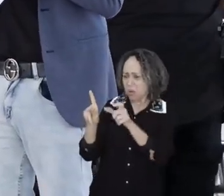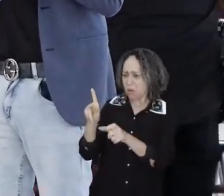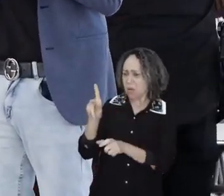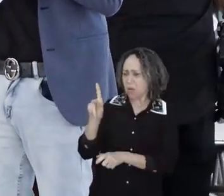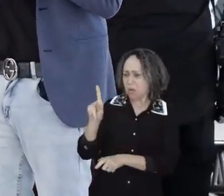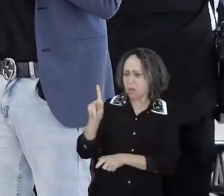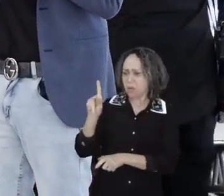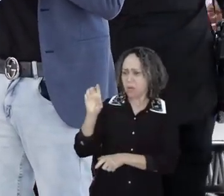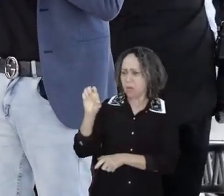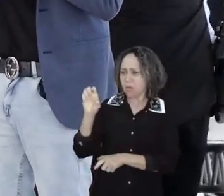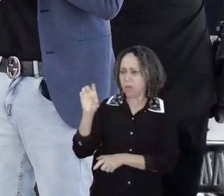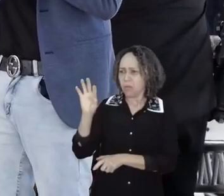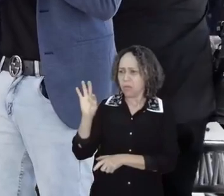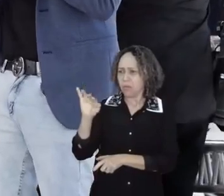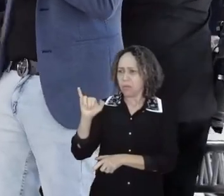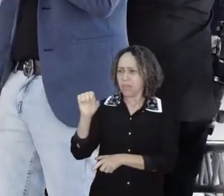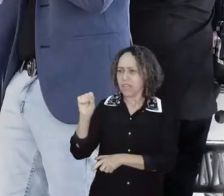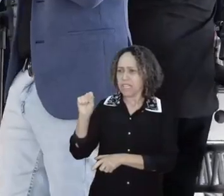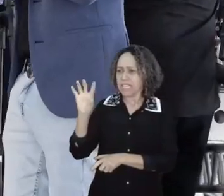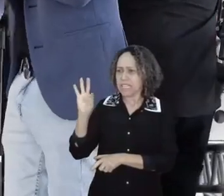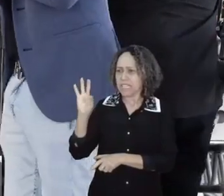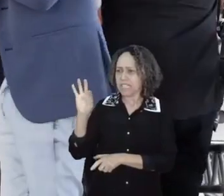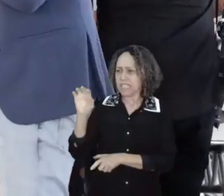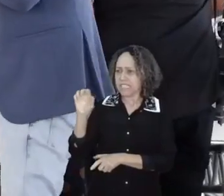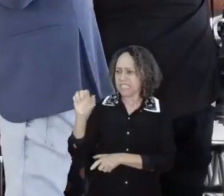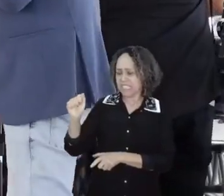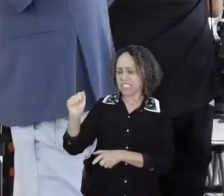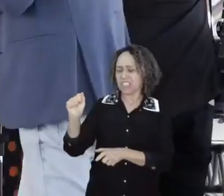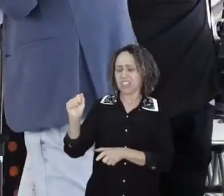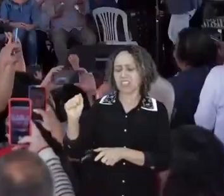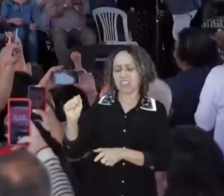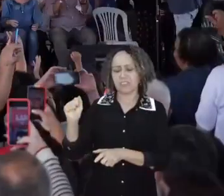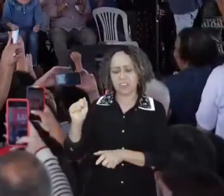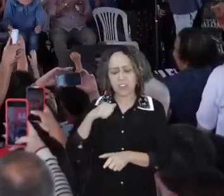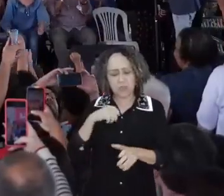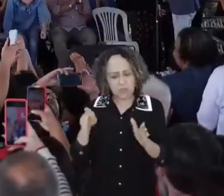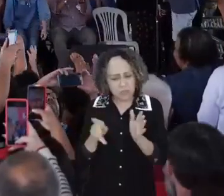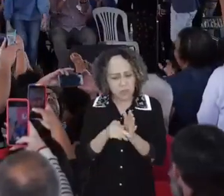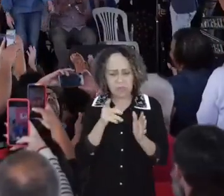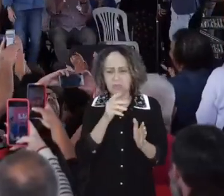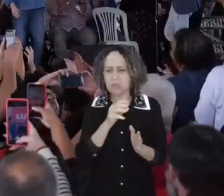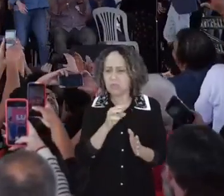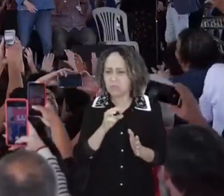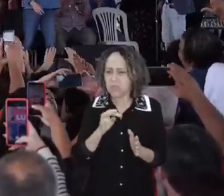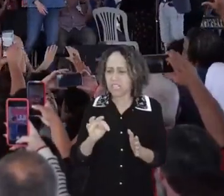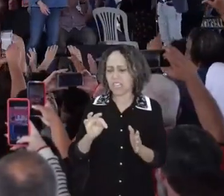a presidenta nacional do Partido dos Trabalhadores, Gleisi Hoffmann.